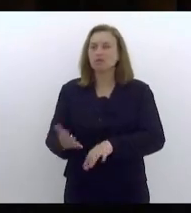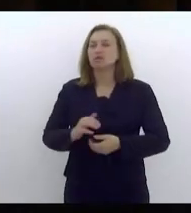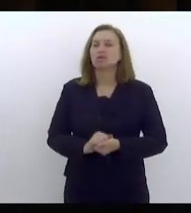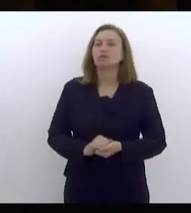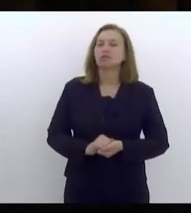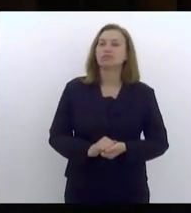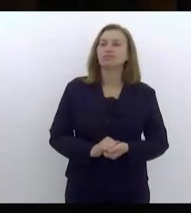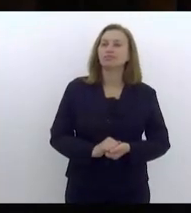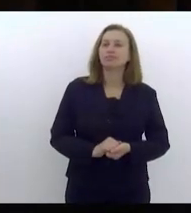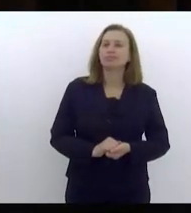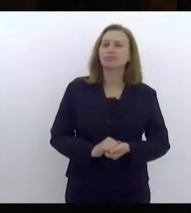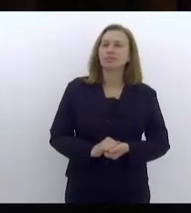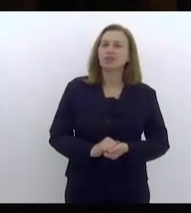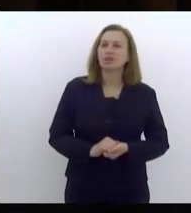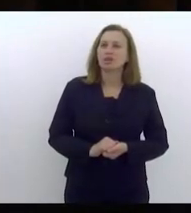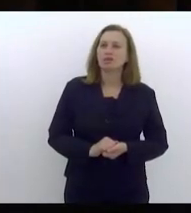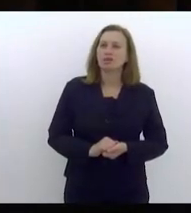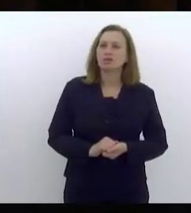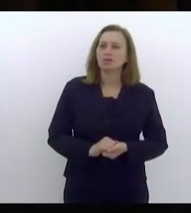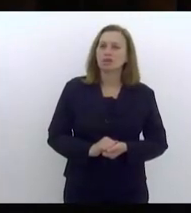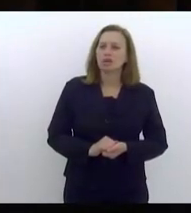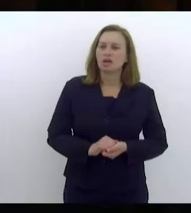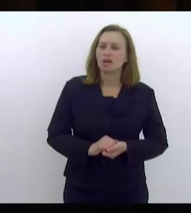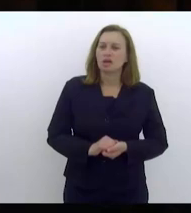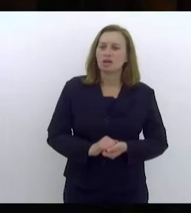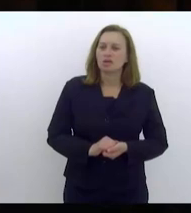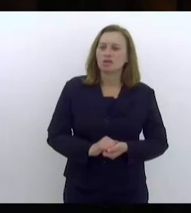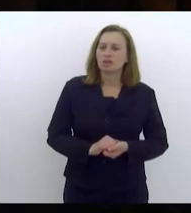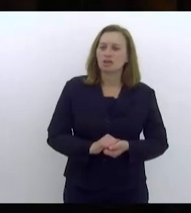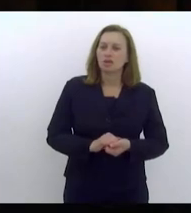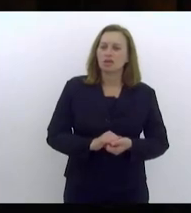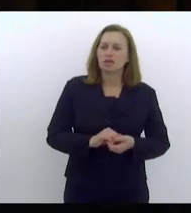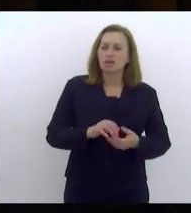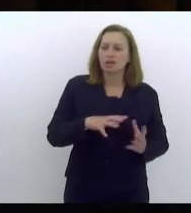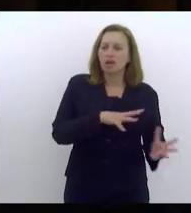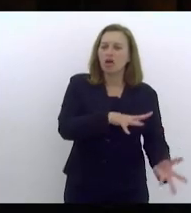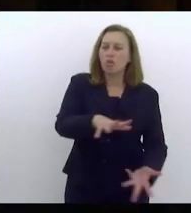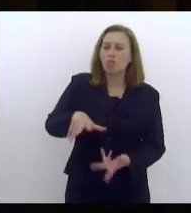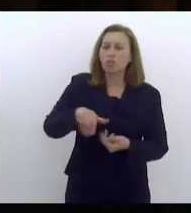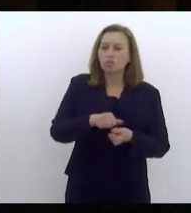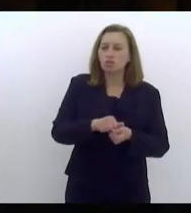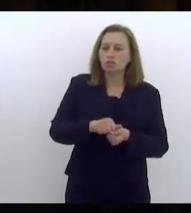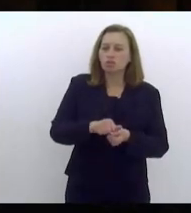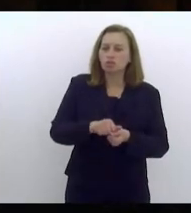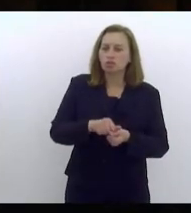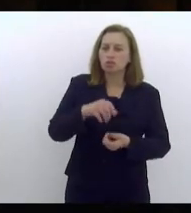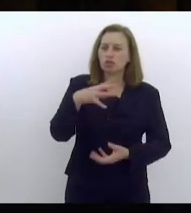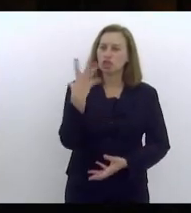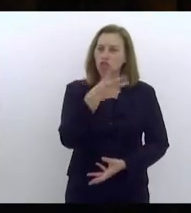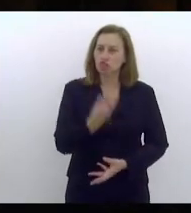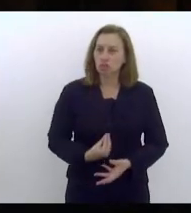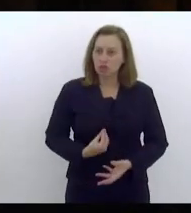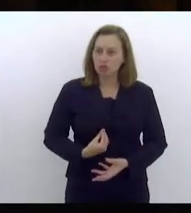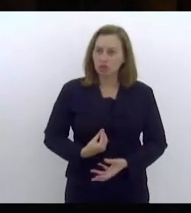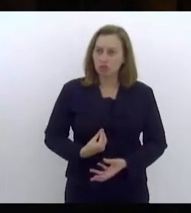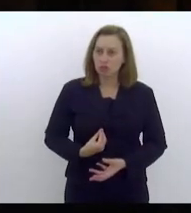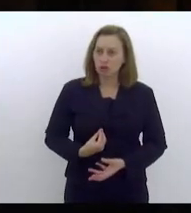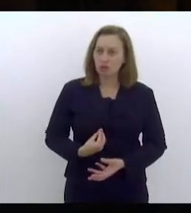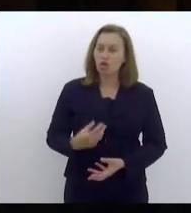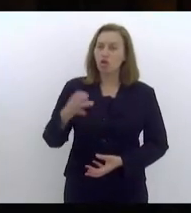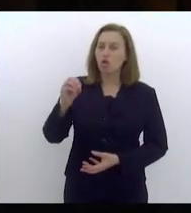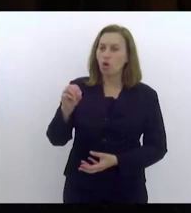É a passagem para o Orun, que é o mundo espiritual. E o ritual fúnebre precede do